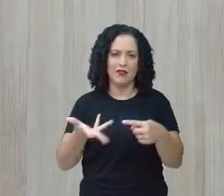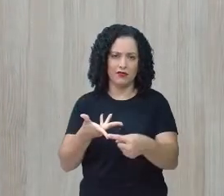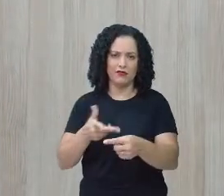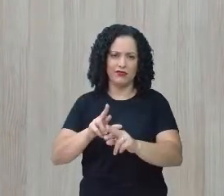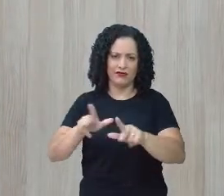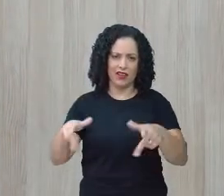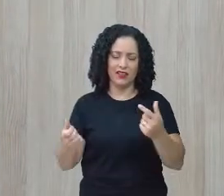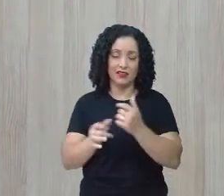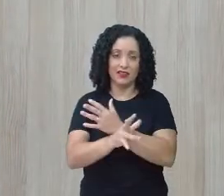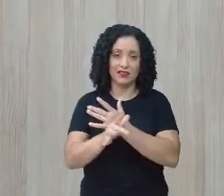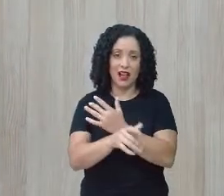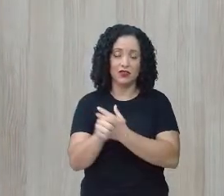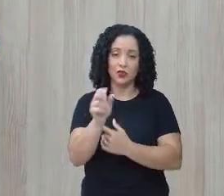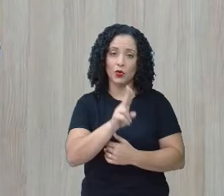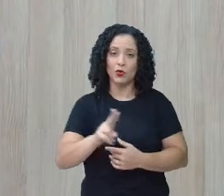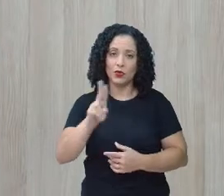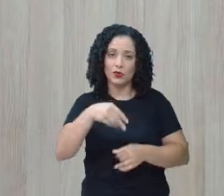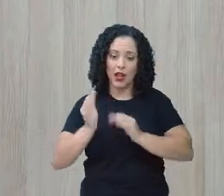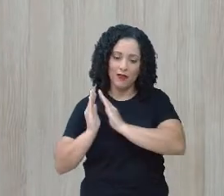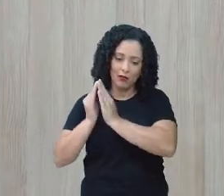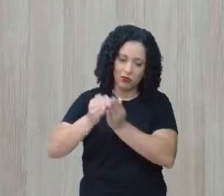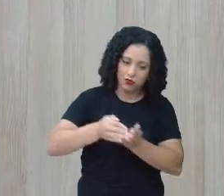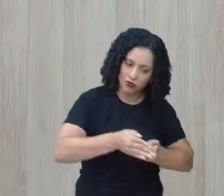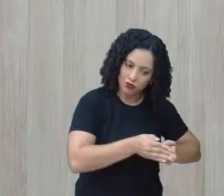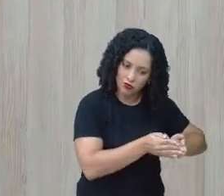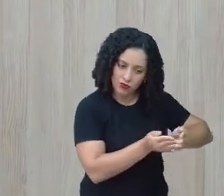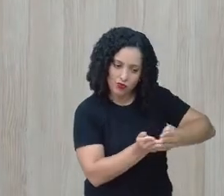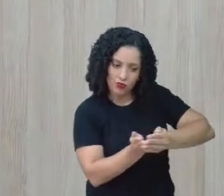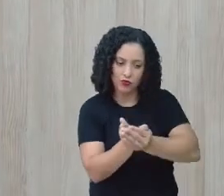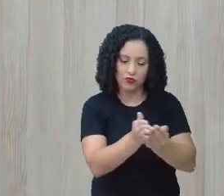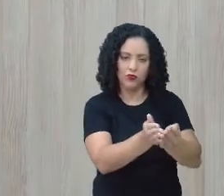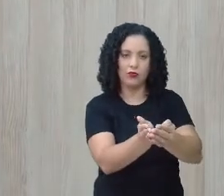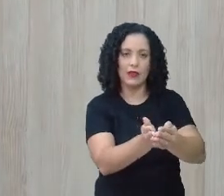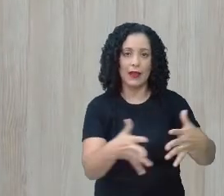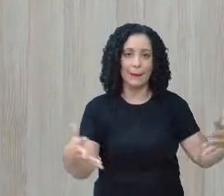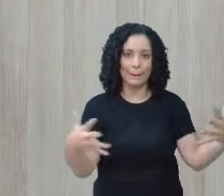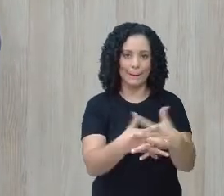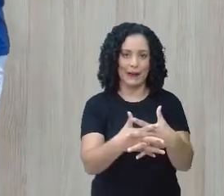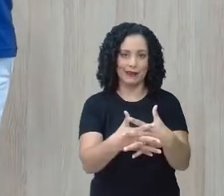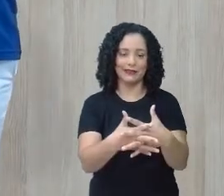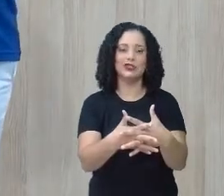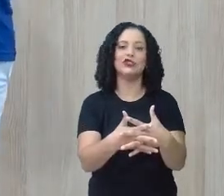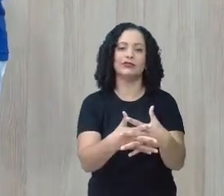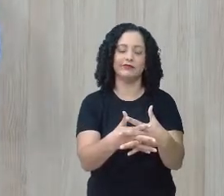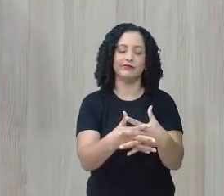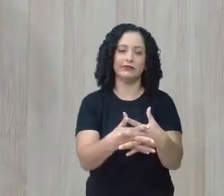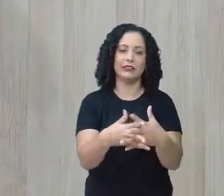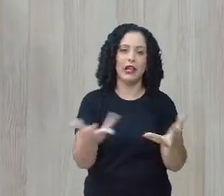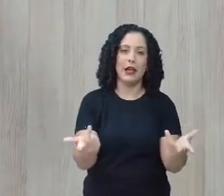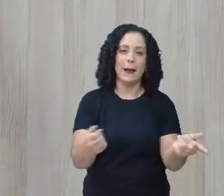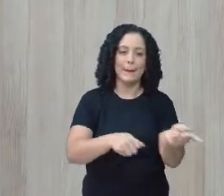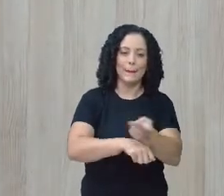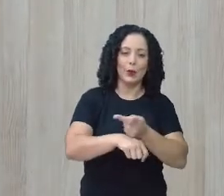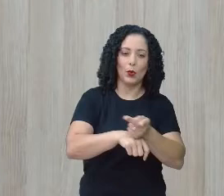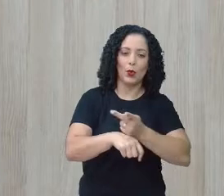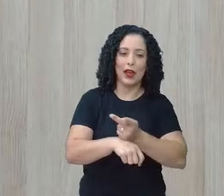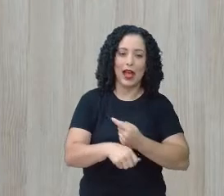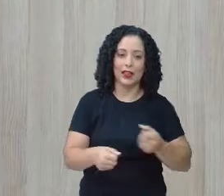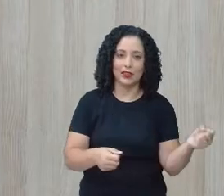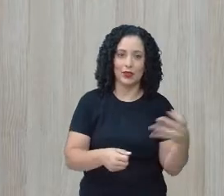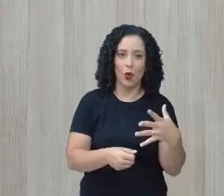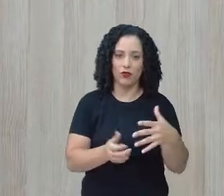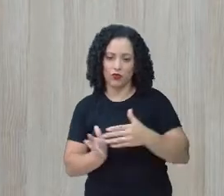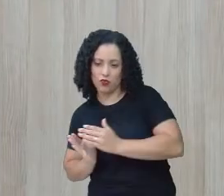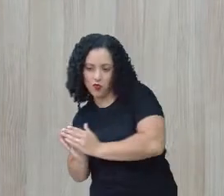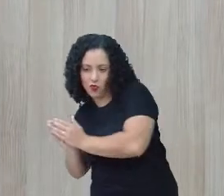lá no Oriente e por tabela lá nas Índias, elas foram barradas. Então eles tiveram que buscar novas rotas,